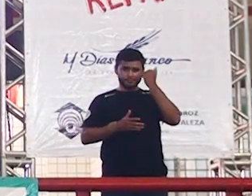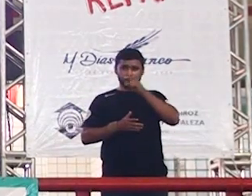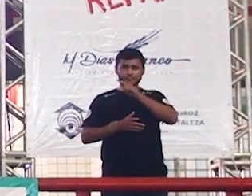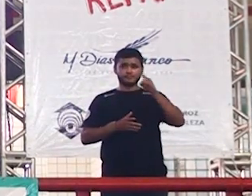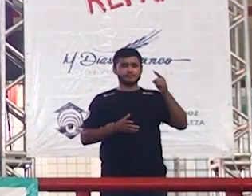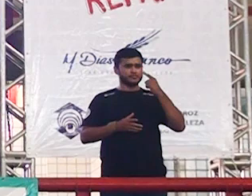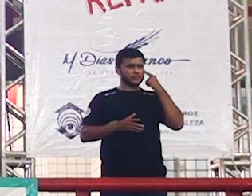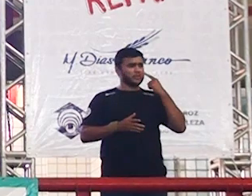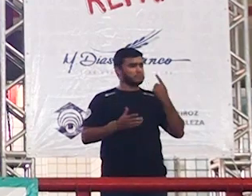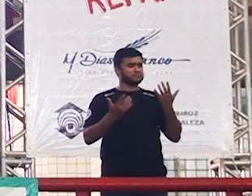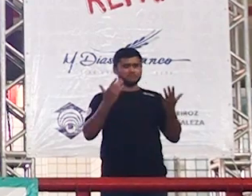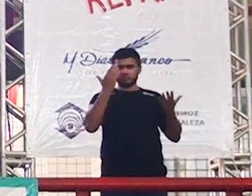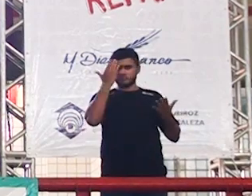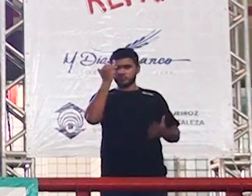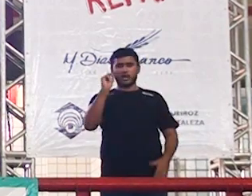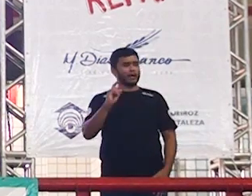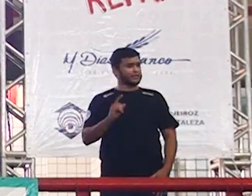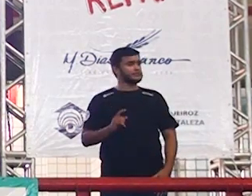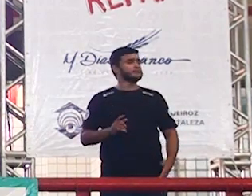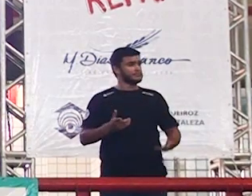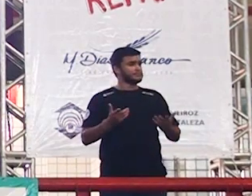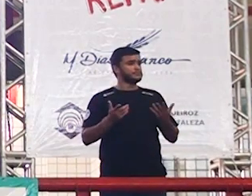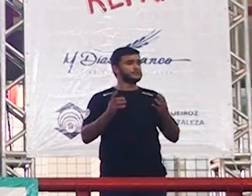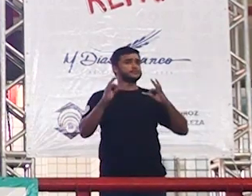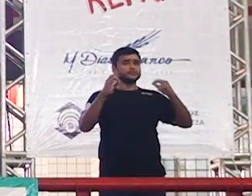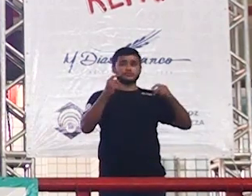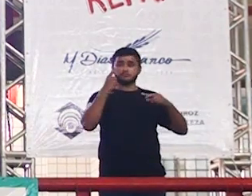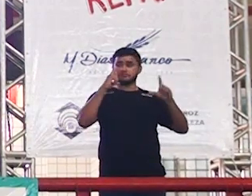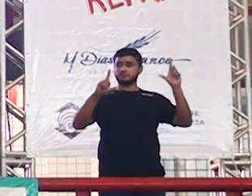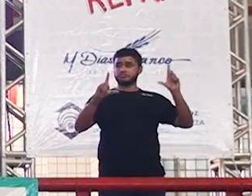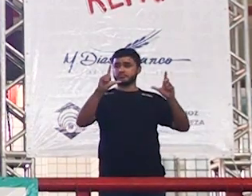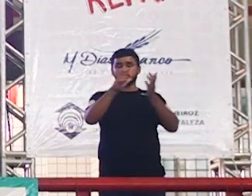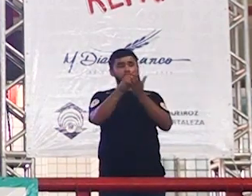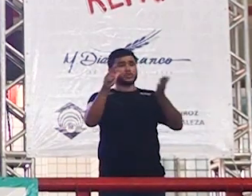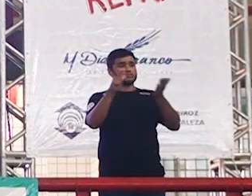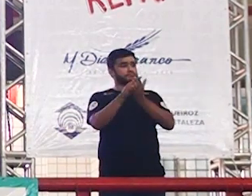Como é que eu não vi? Então você não está acompanhando os telejornais.